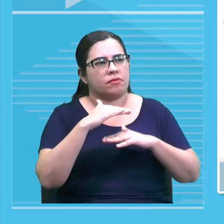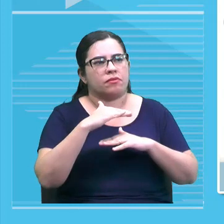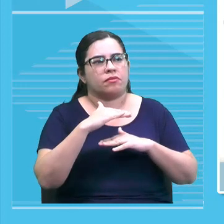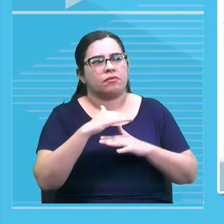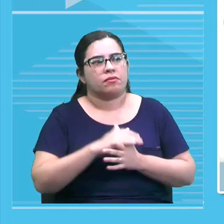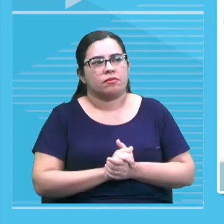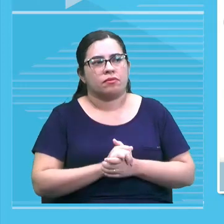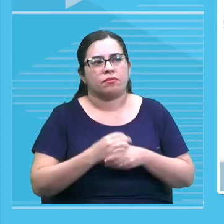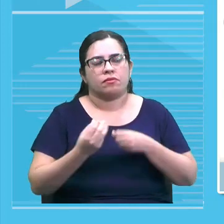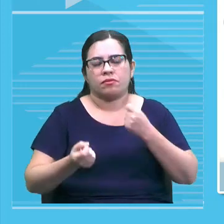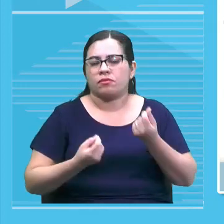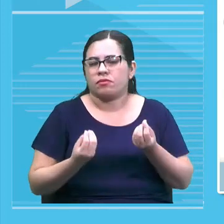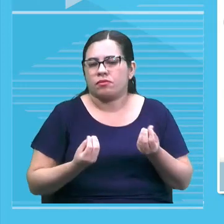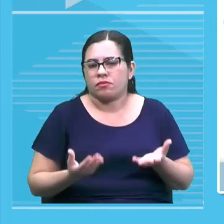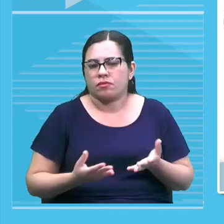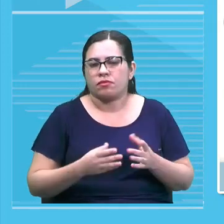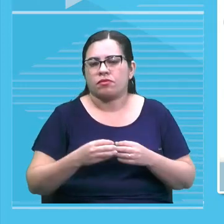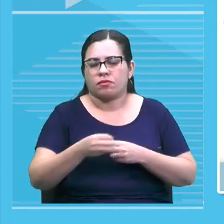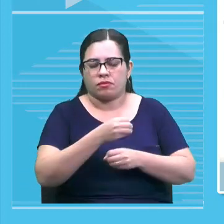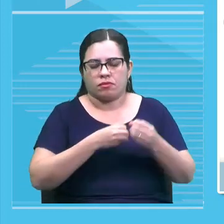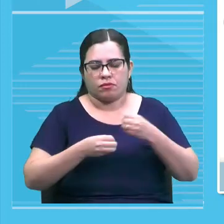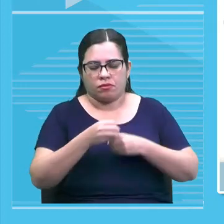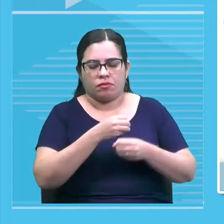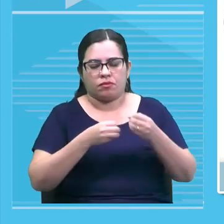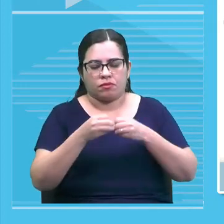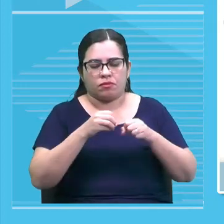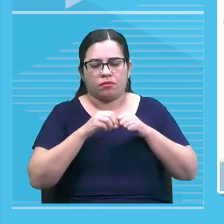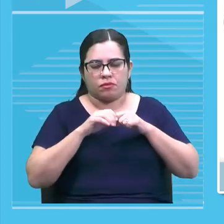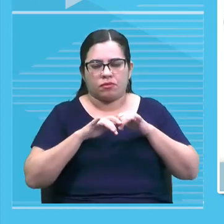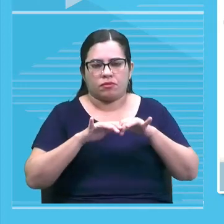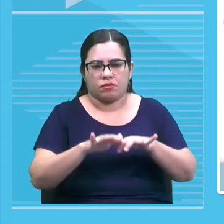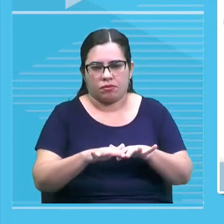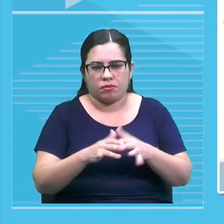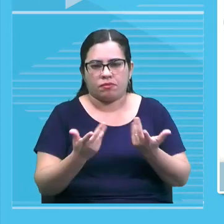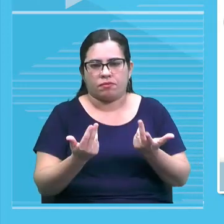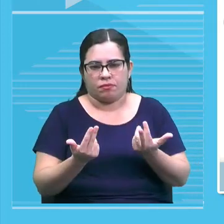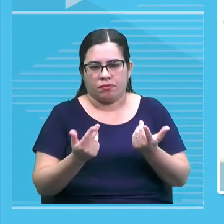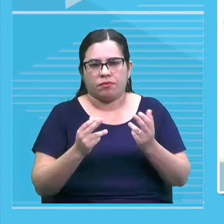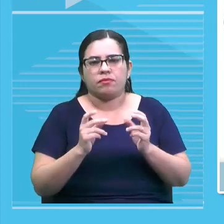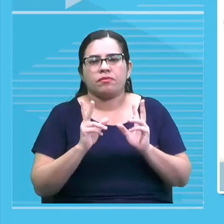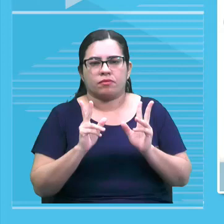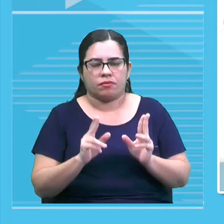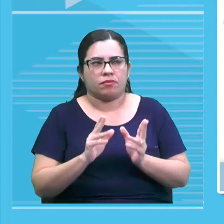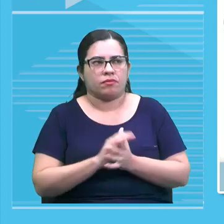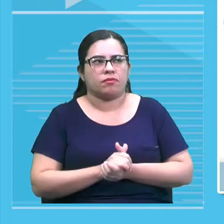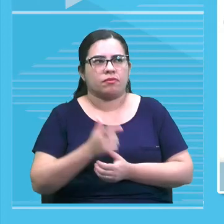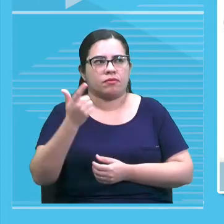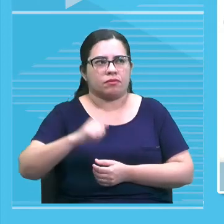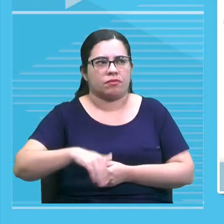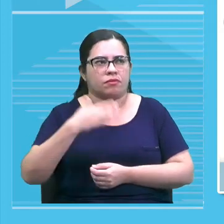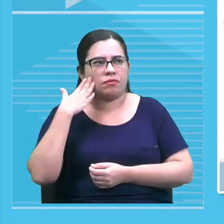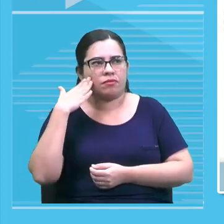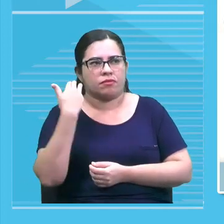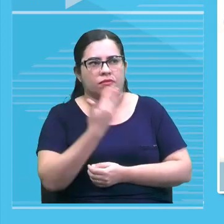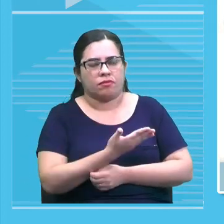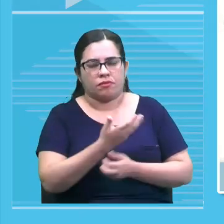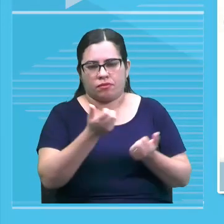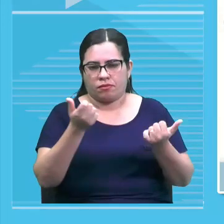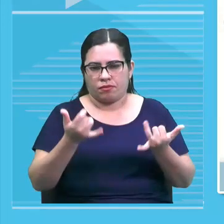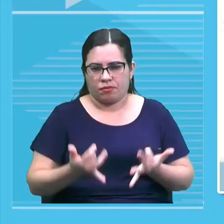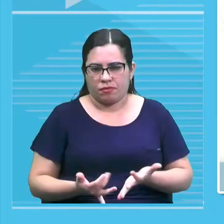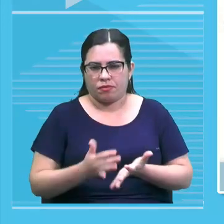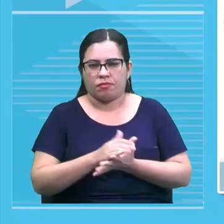a vibração da partícula e a propagação da onda Jorginho de novo pode abrir a câmera